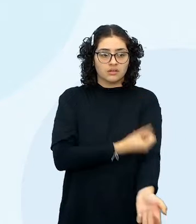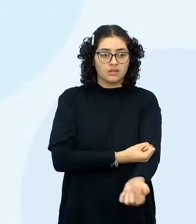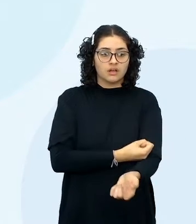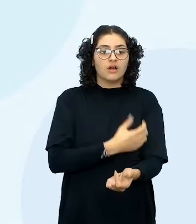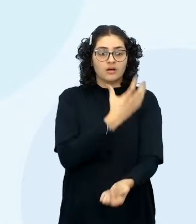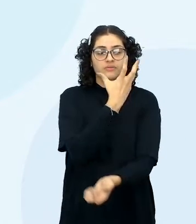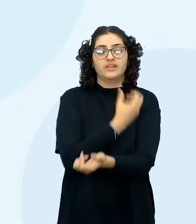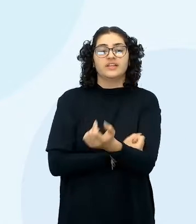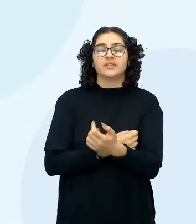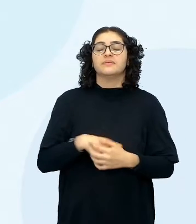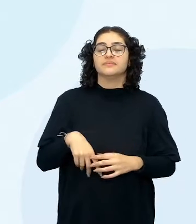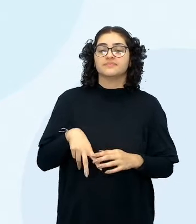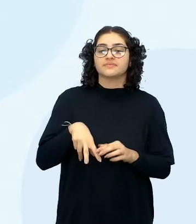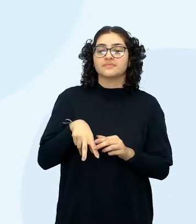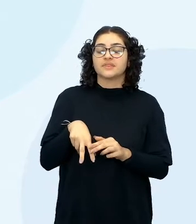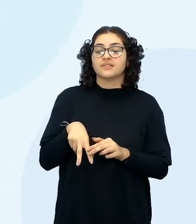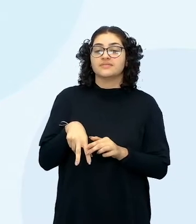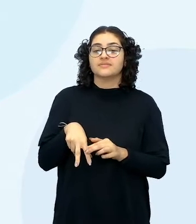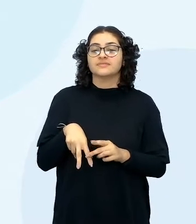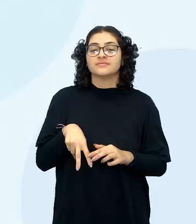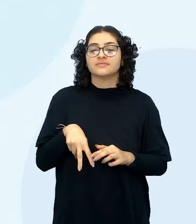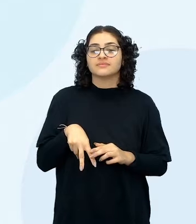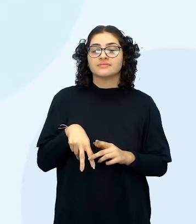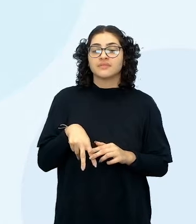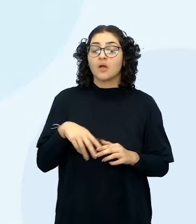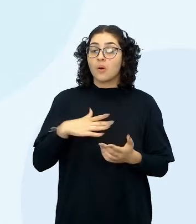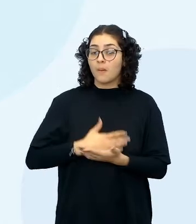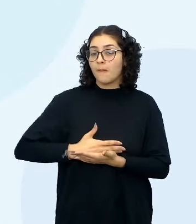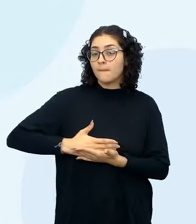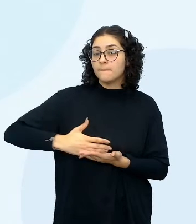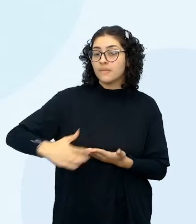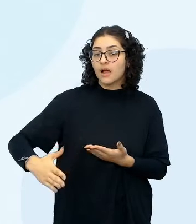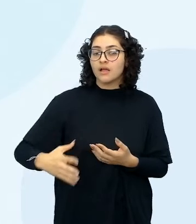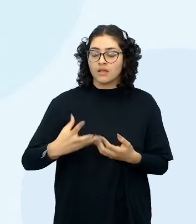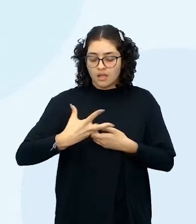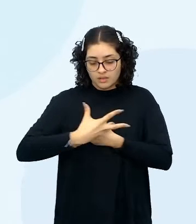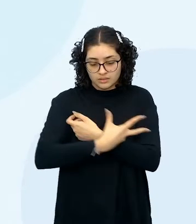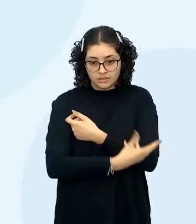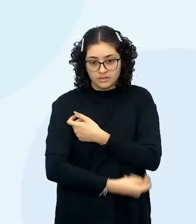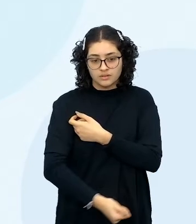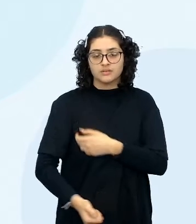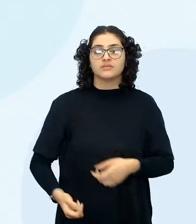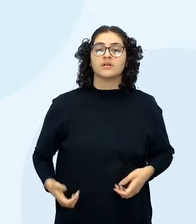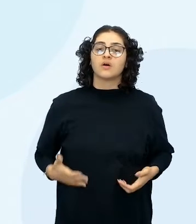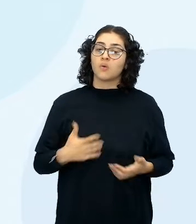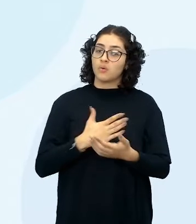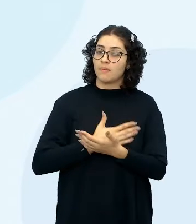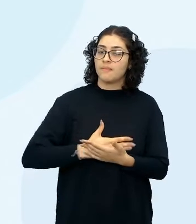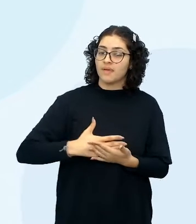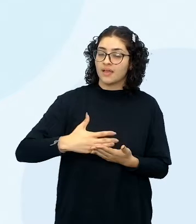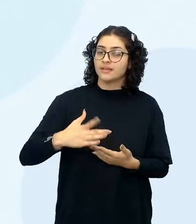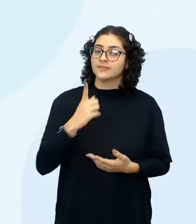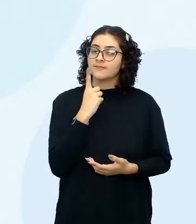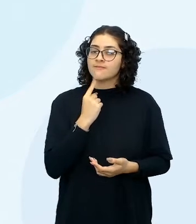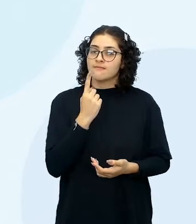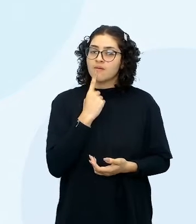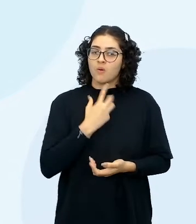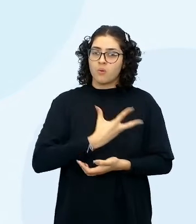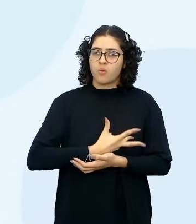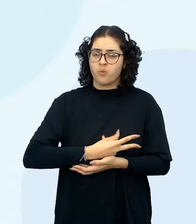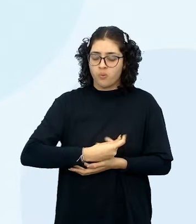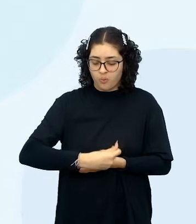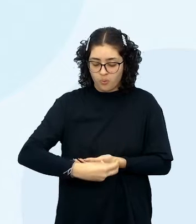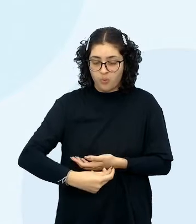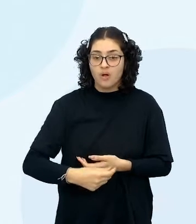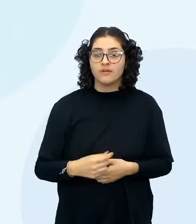também alguns vasos sanguíneos. E aí começa a sangrar, né? Quando começa a sangrar, isso